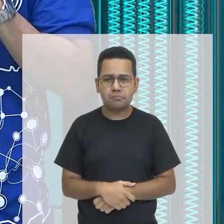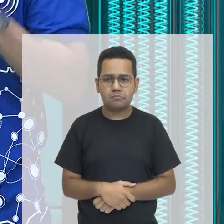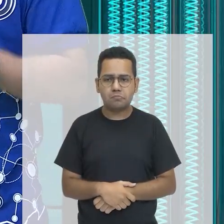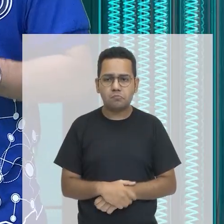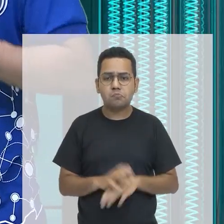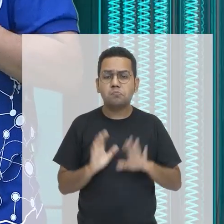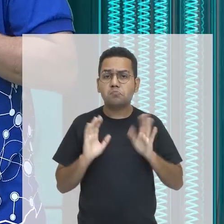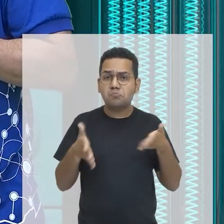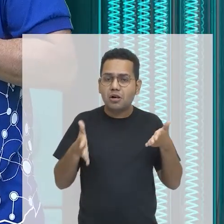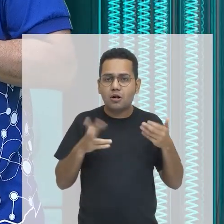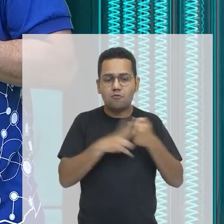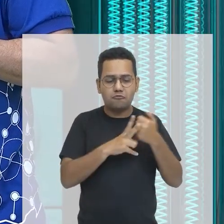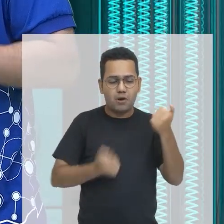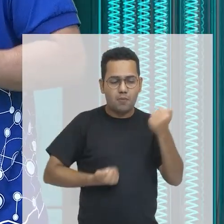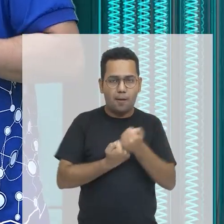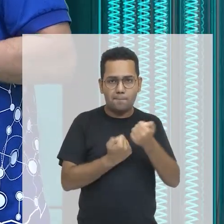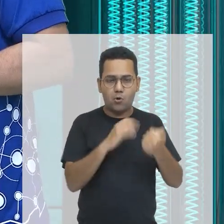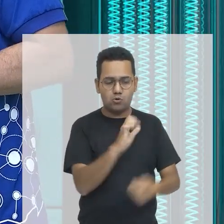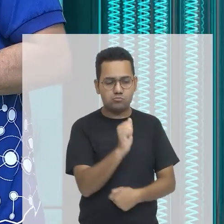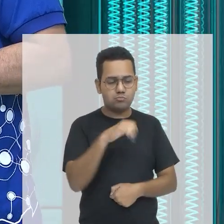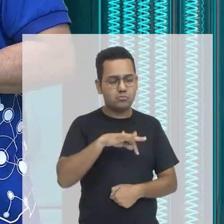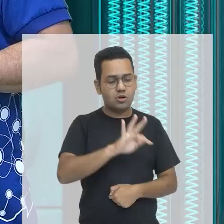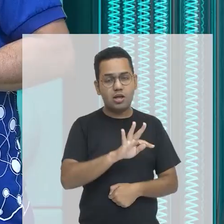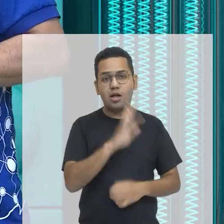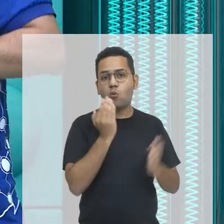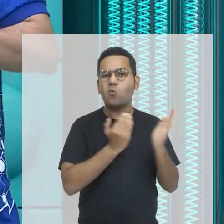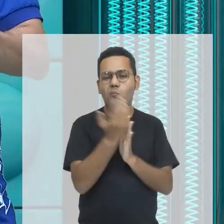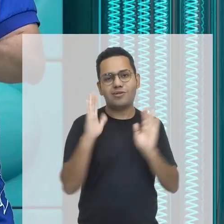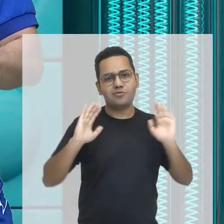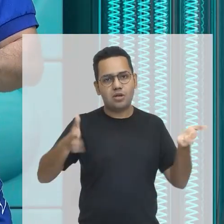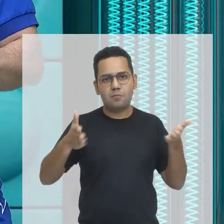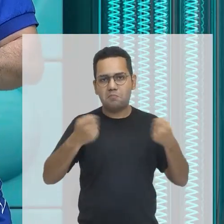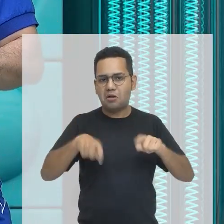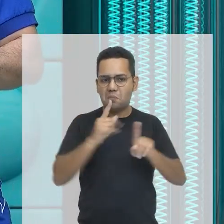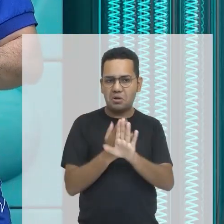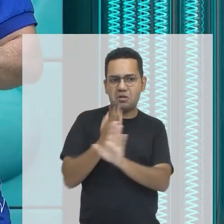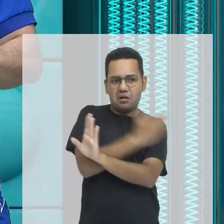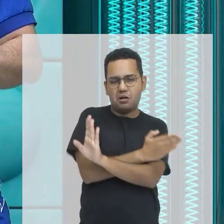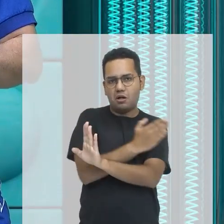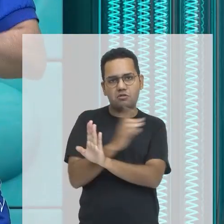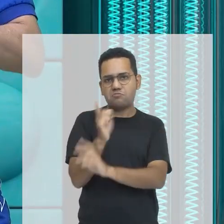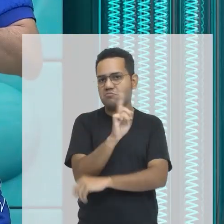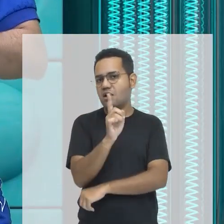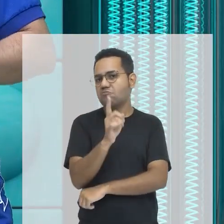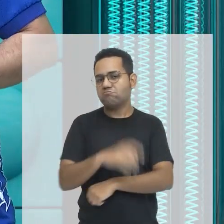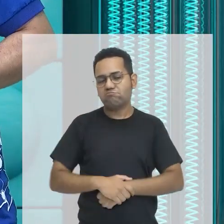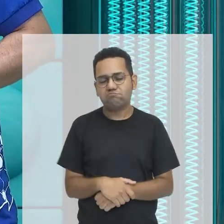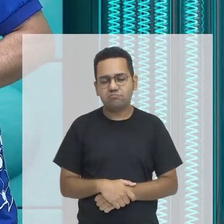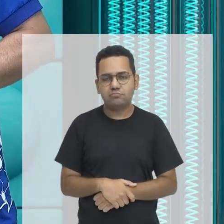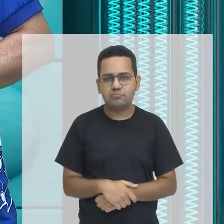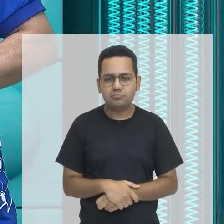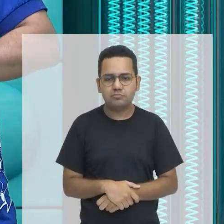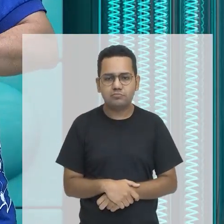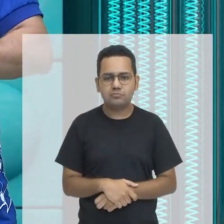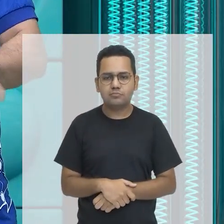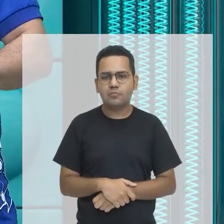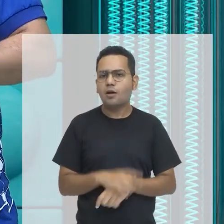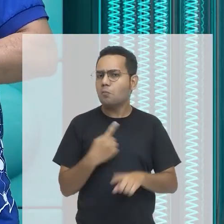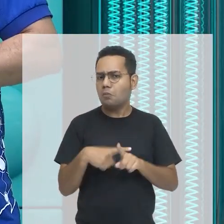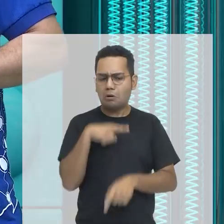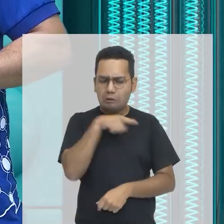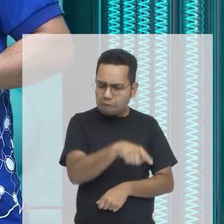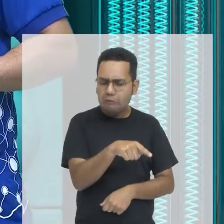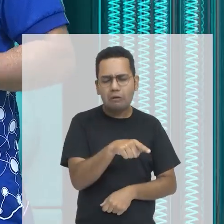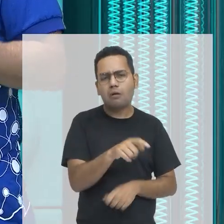frase já com o verbo auxiliar modal de origem. Aí eu não preciso de um outro verbo auxiliar, não preciso do do, porque ele mesmo vai para a